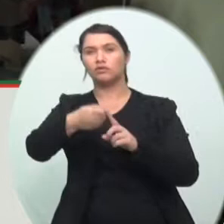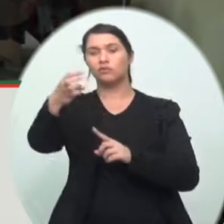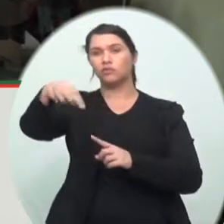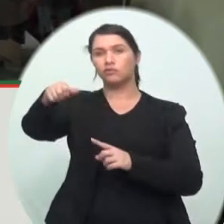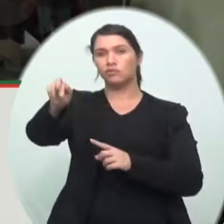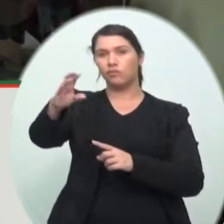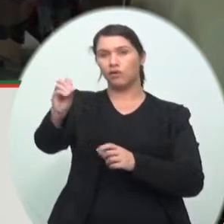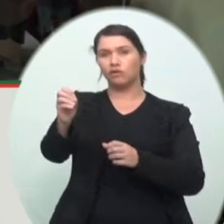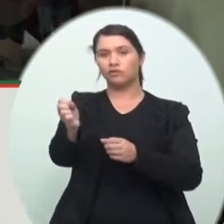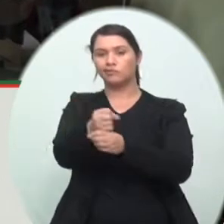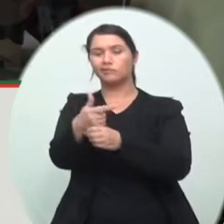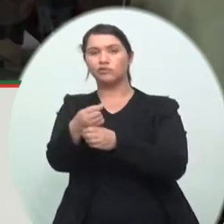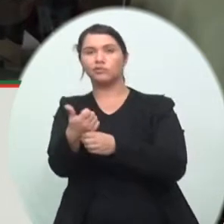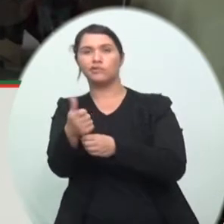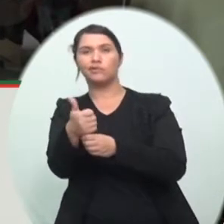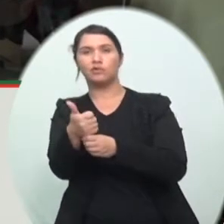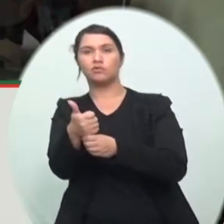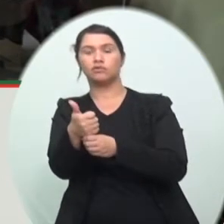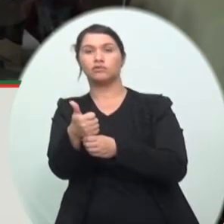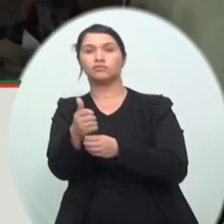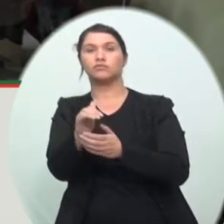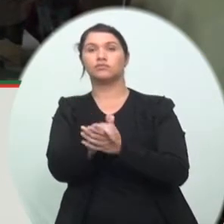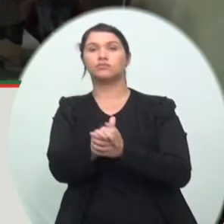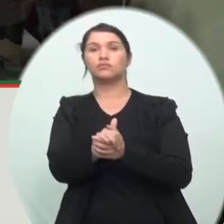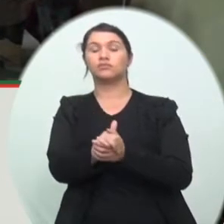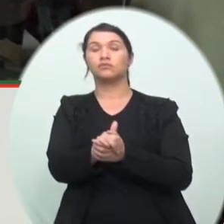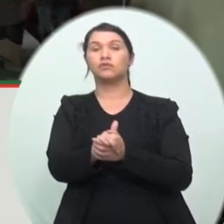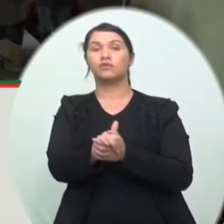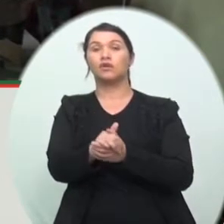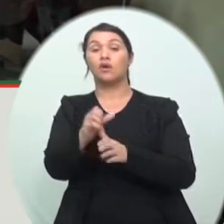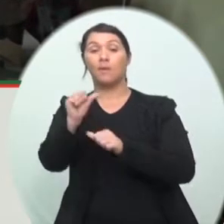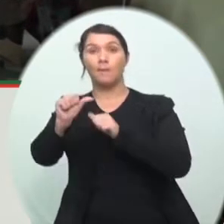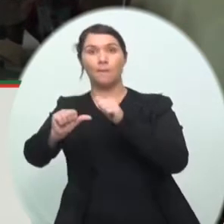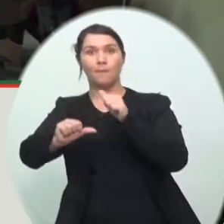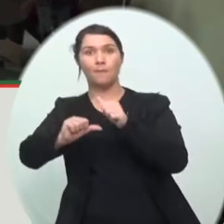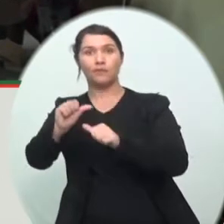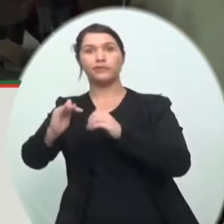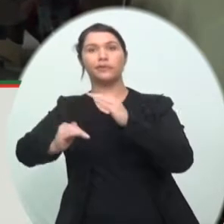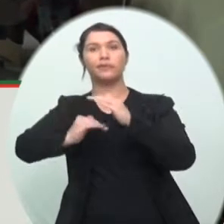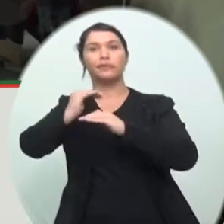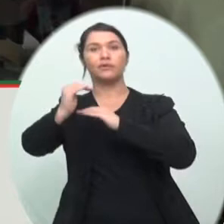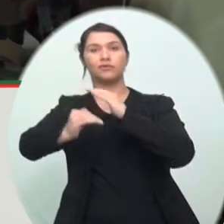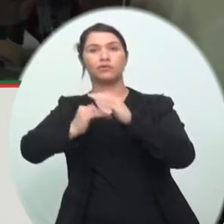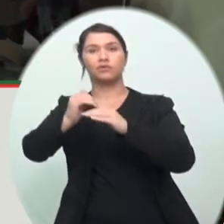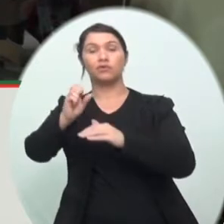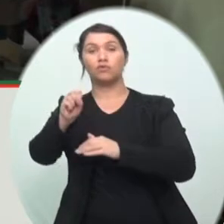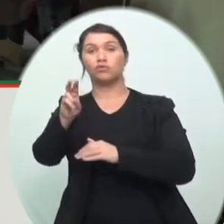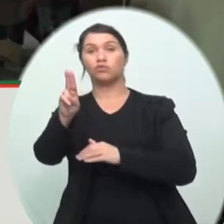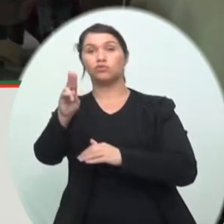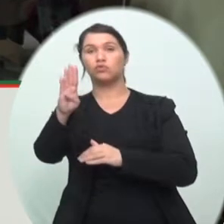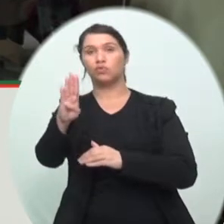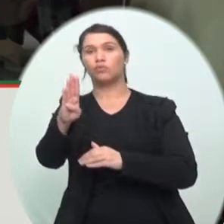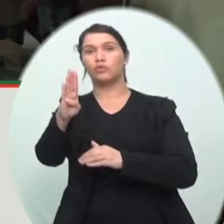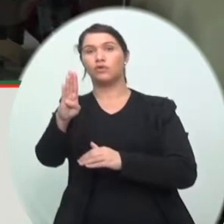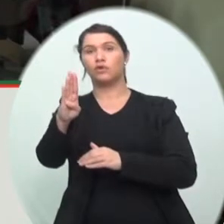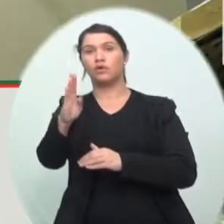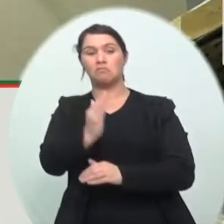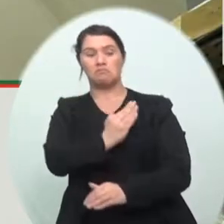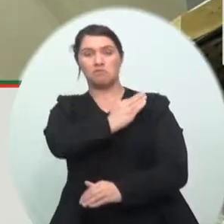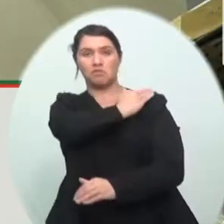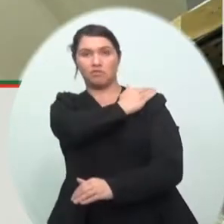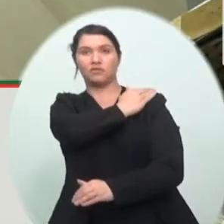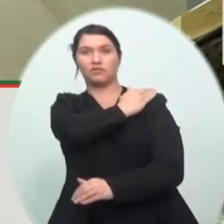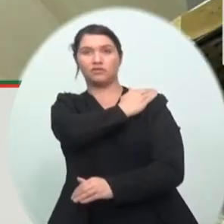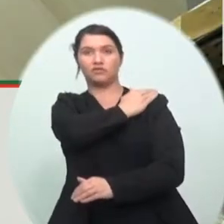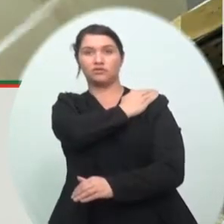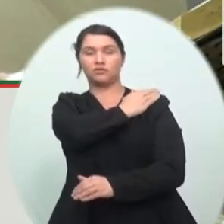Em julho de 2011, tornou-se subcomandante e, a partir de maio de 2015, foi promovido ao comando do 9º